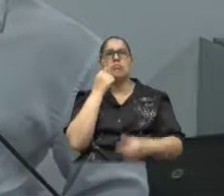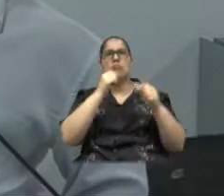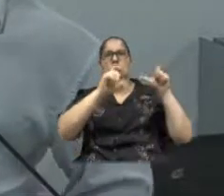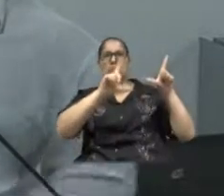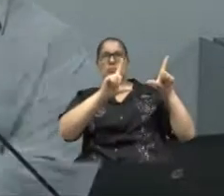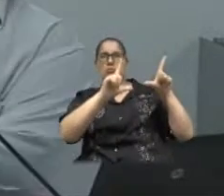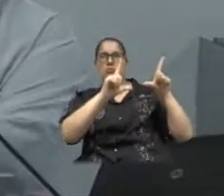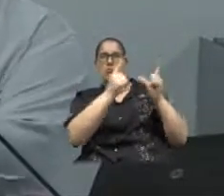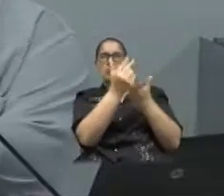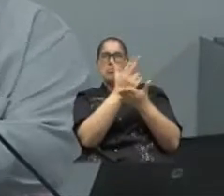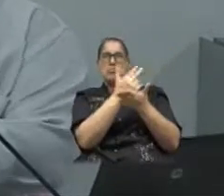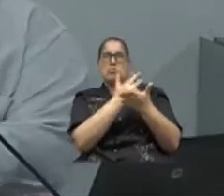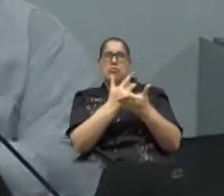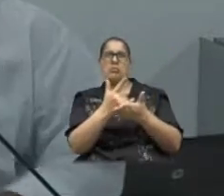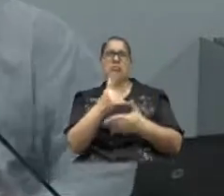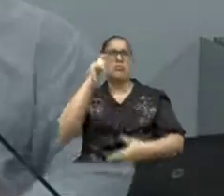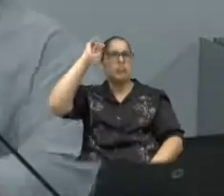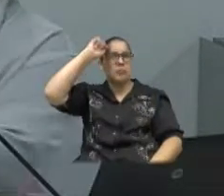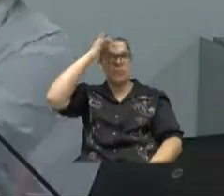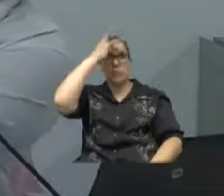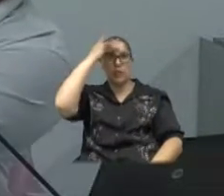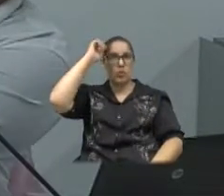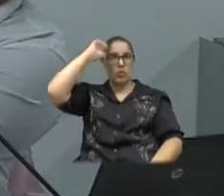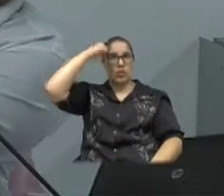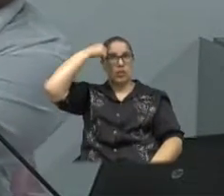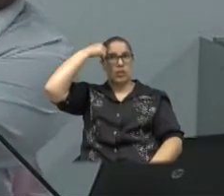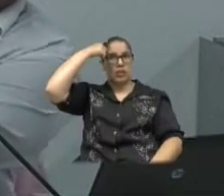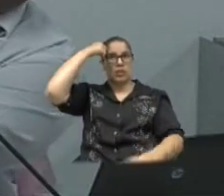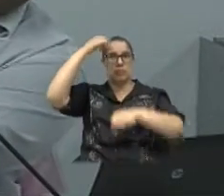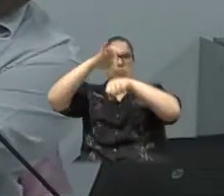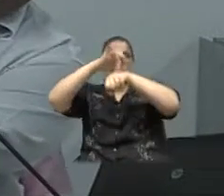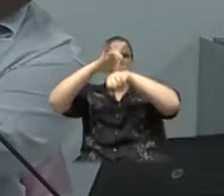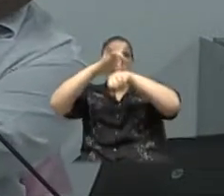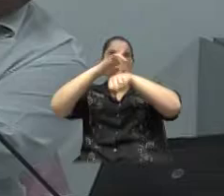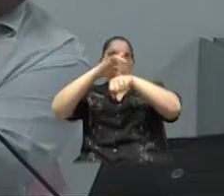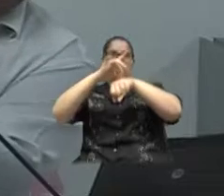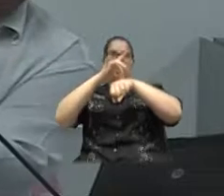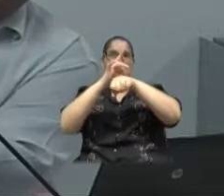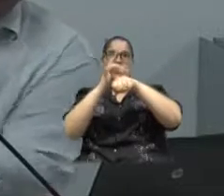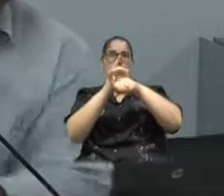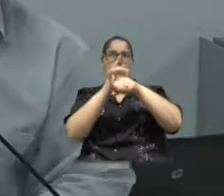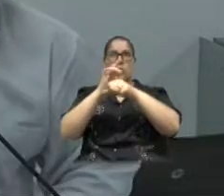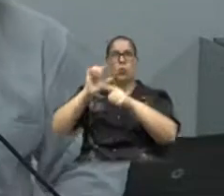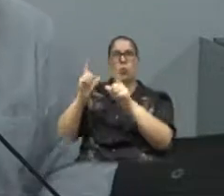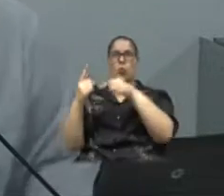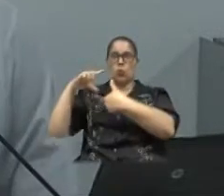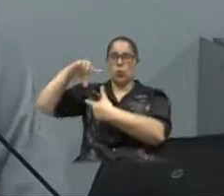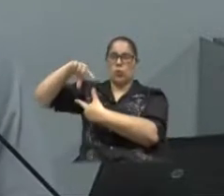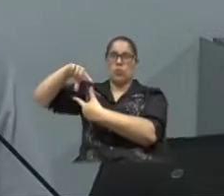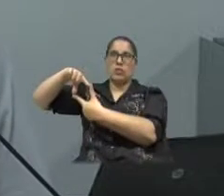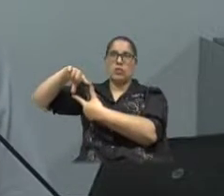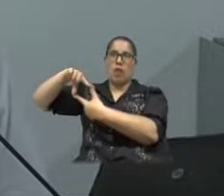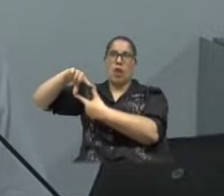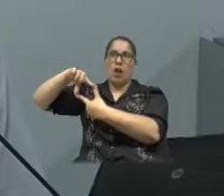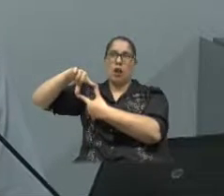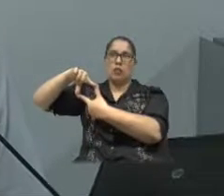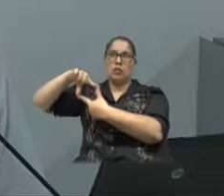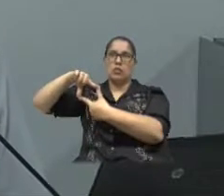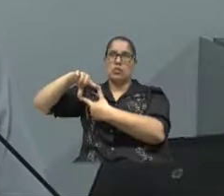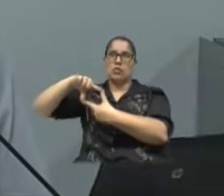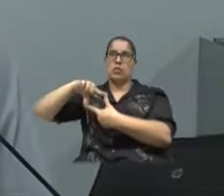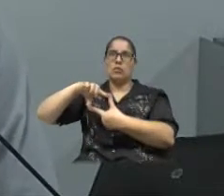com o negro? Aqui, ó, no canto, ó. em ato sexual com 2